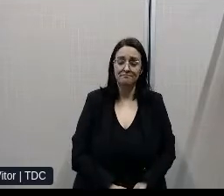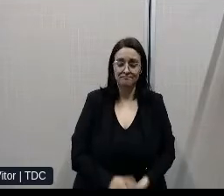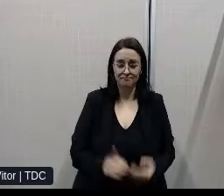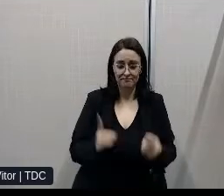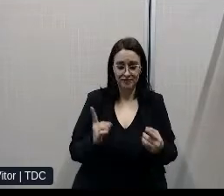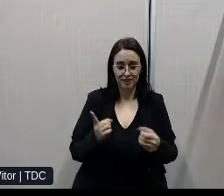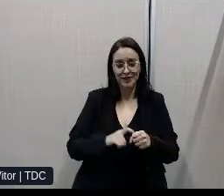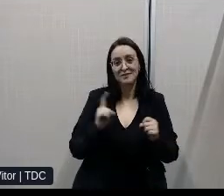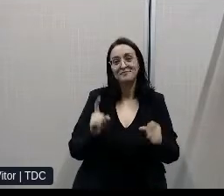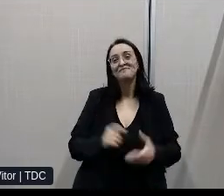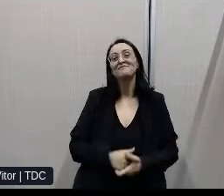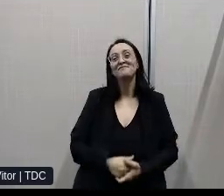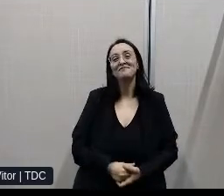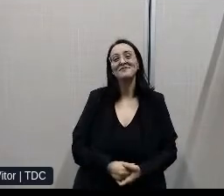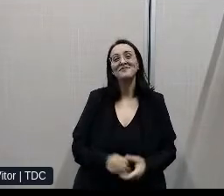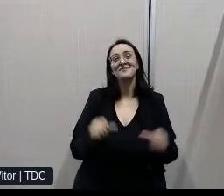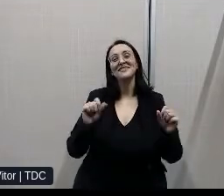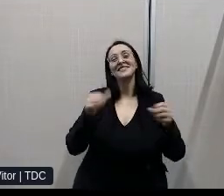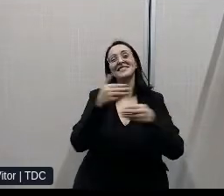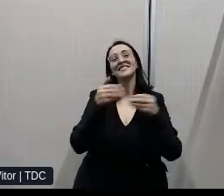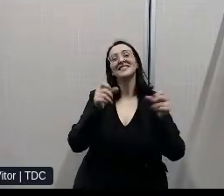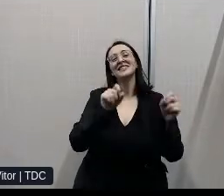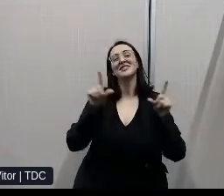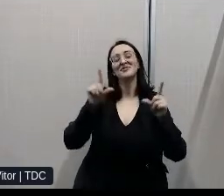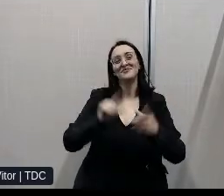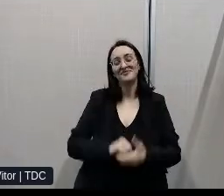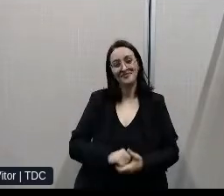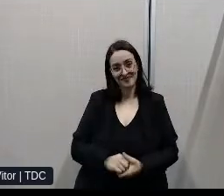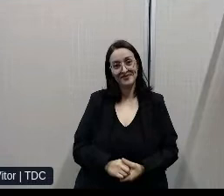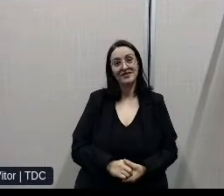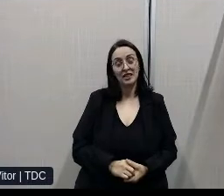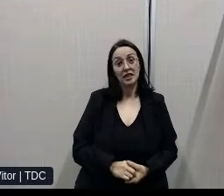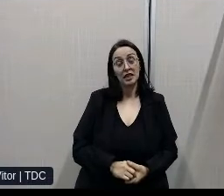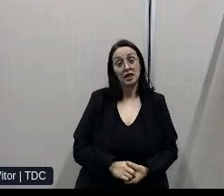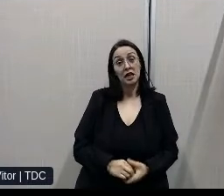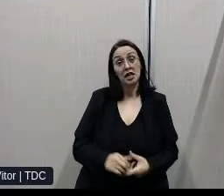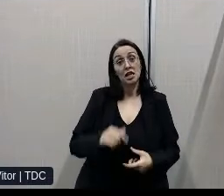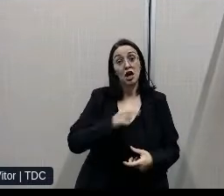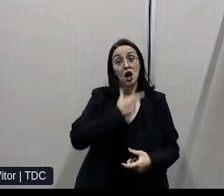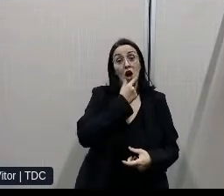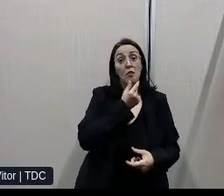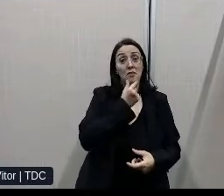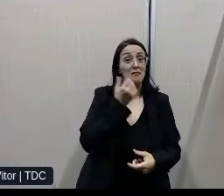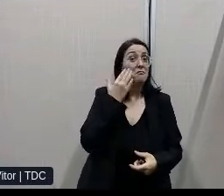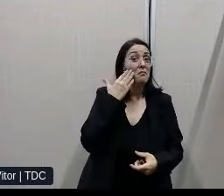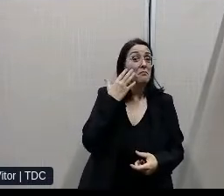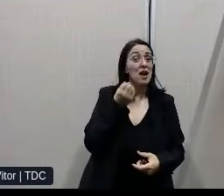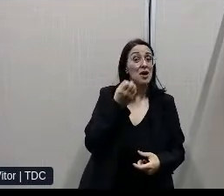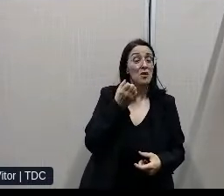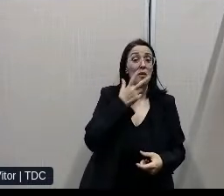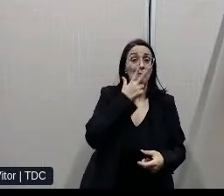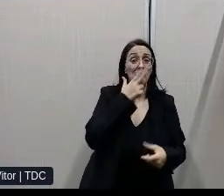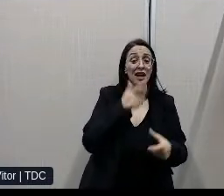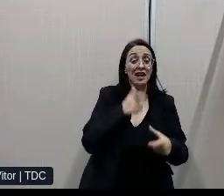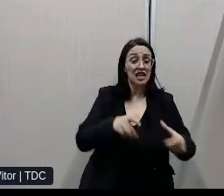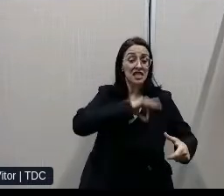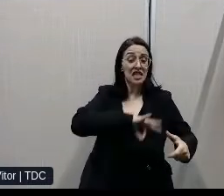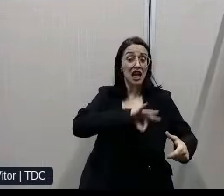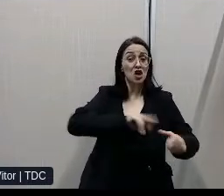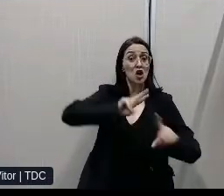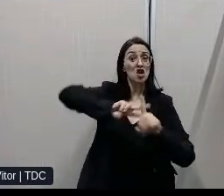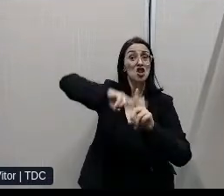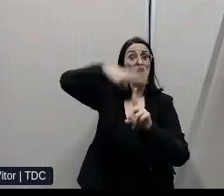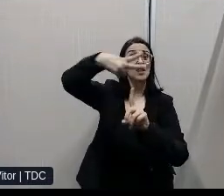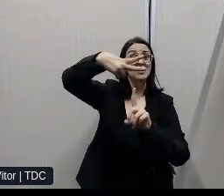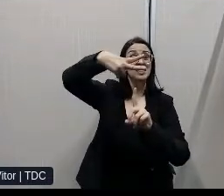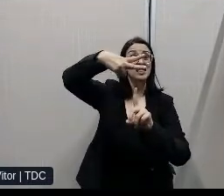Aí. É nesse momento aí. A gente tem... Os homens brancos já saem ganhando salário cerca de 2,5